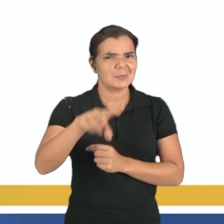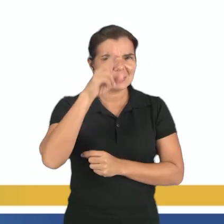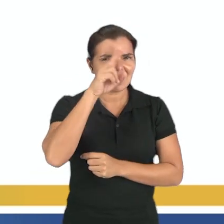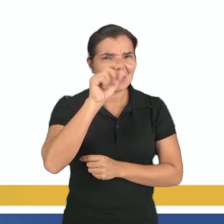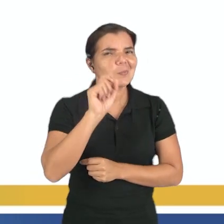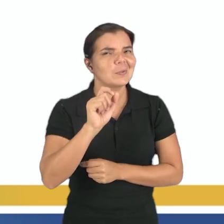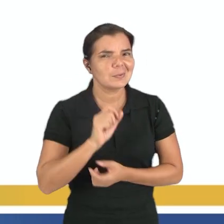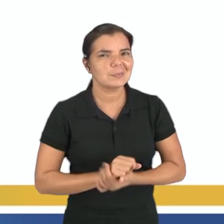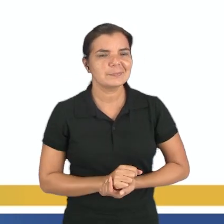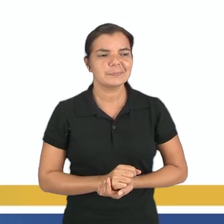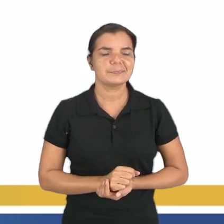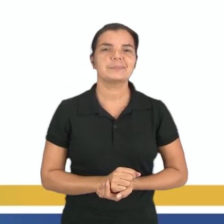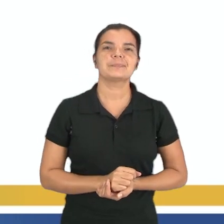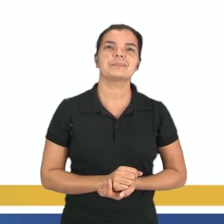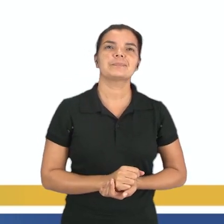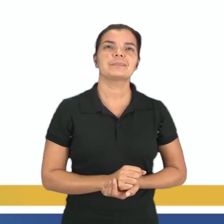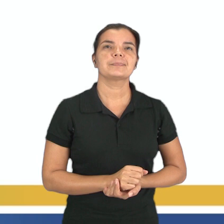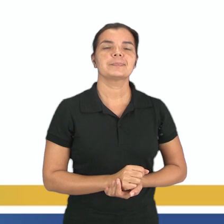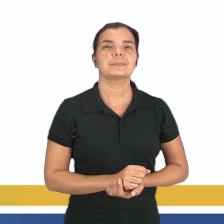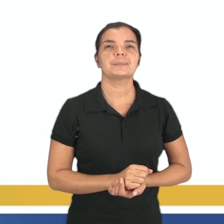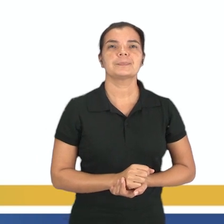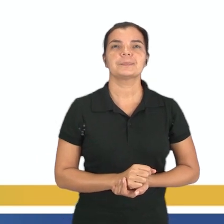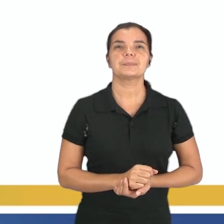lembram o que é?